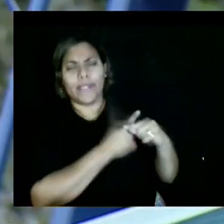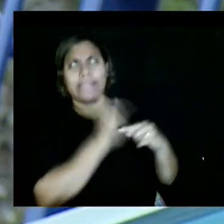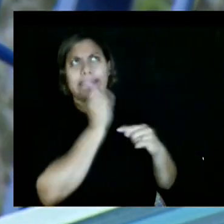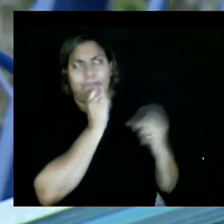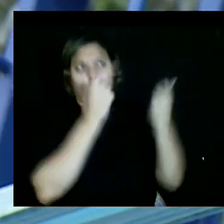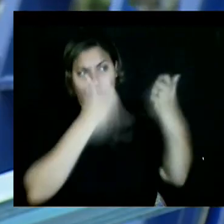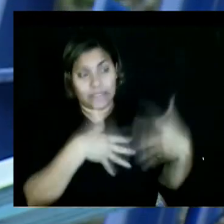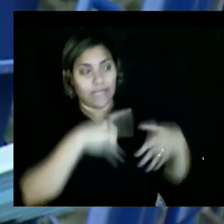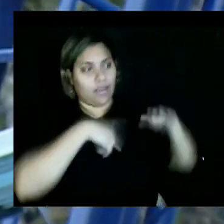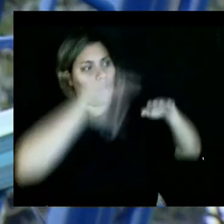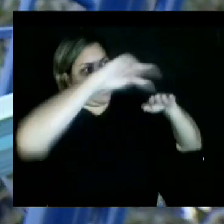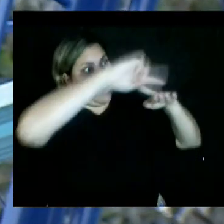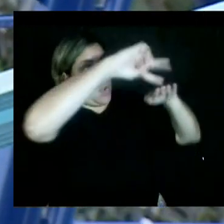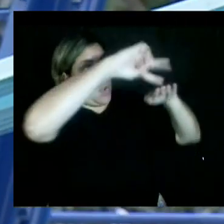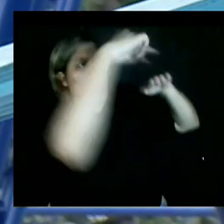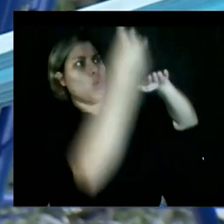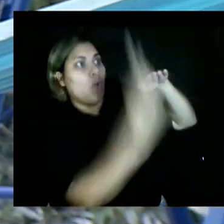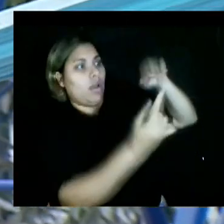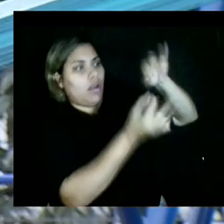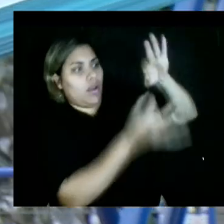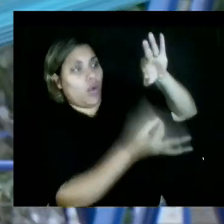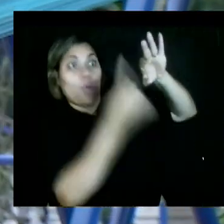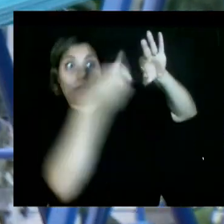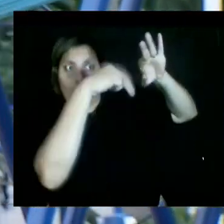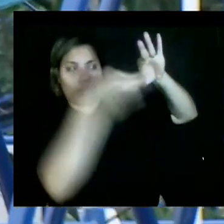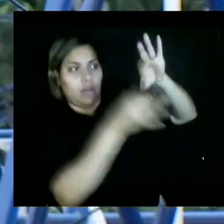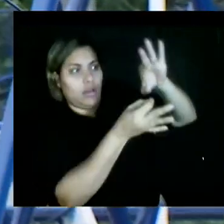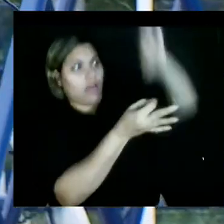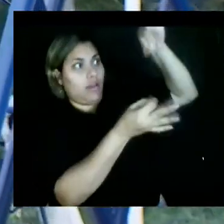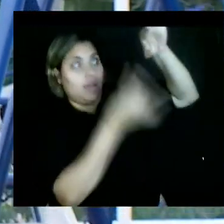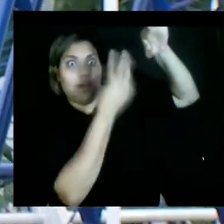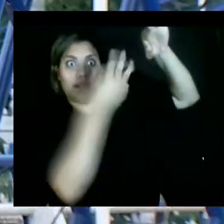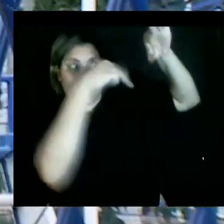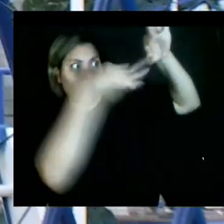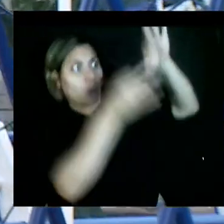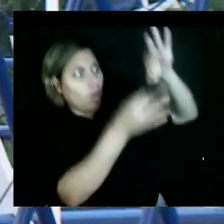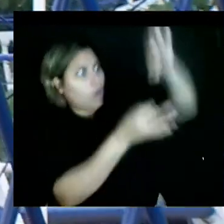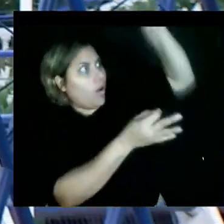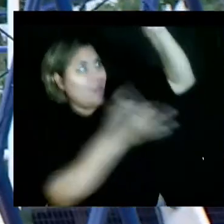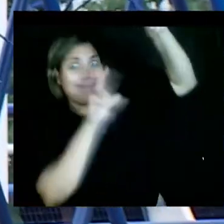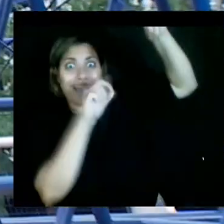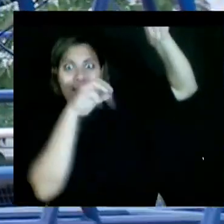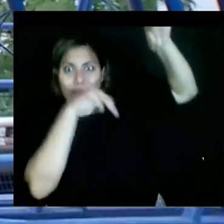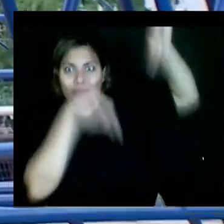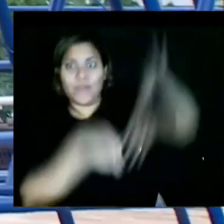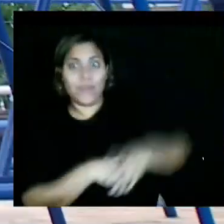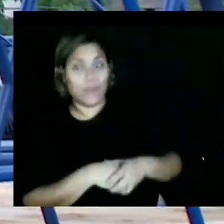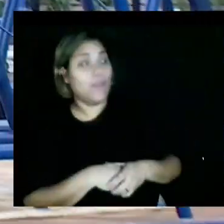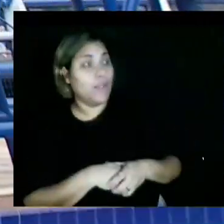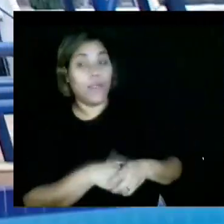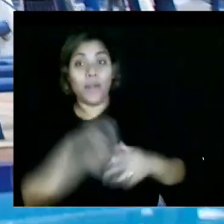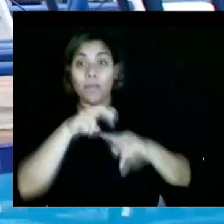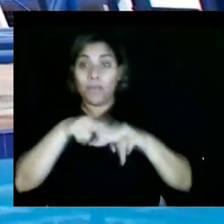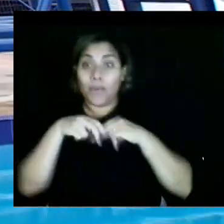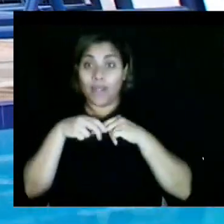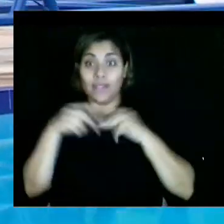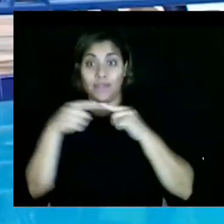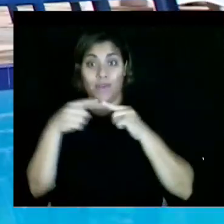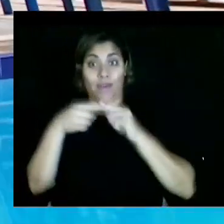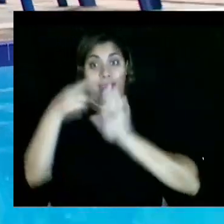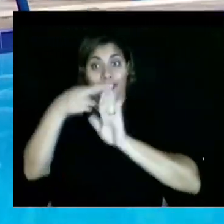1 metro, de 3 metros e de plataforma de 10 metros, entendeu? Então o regulamento pede que tenha no mínimo